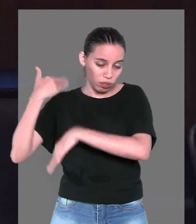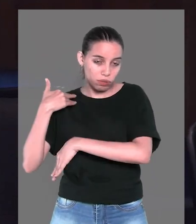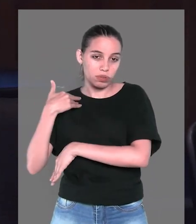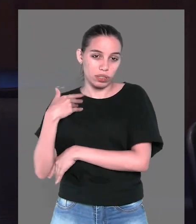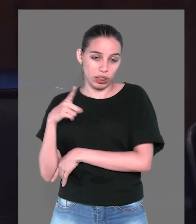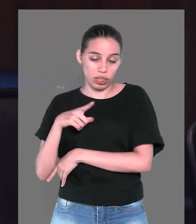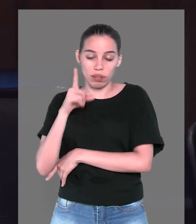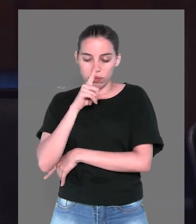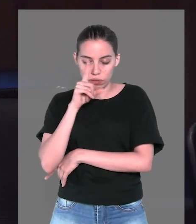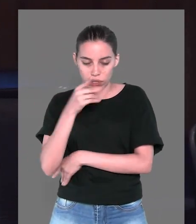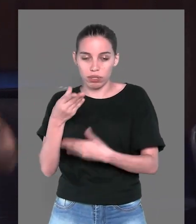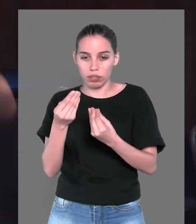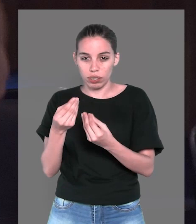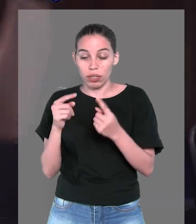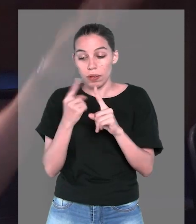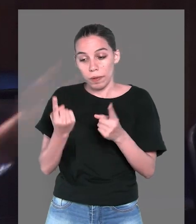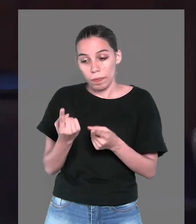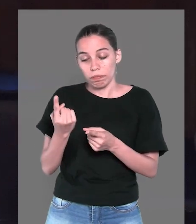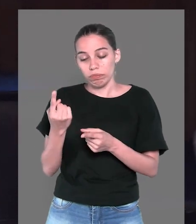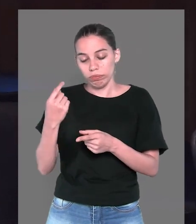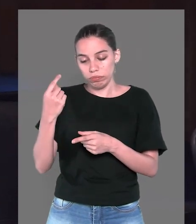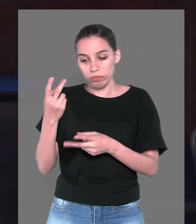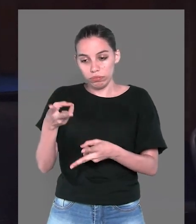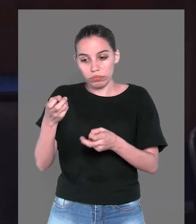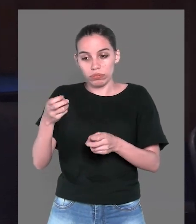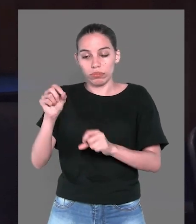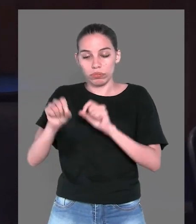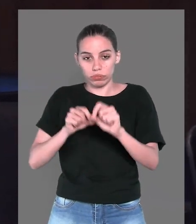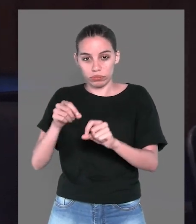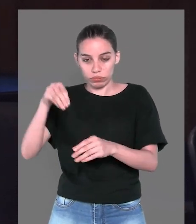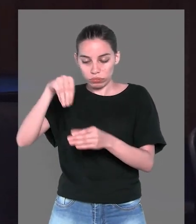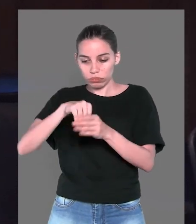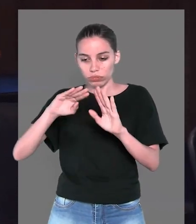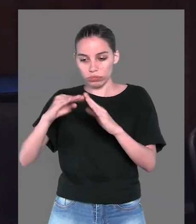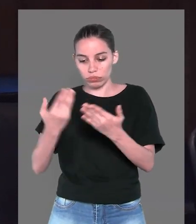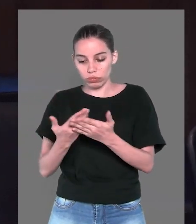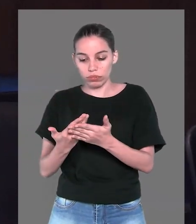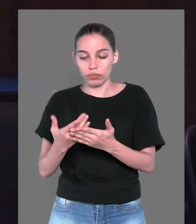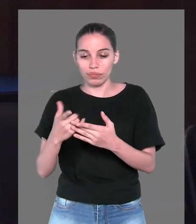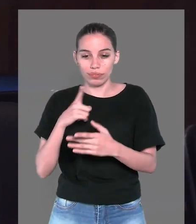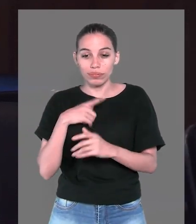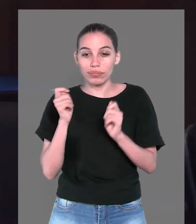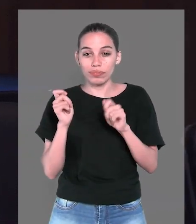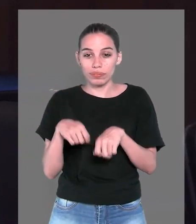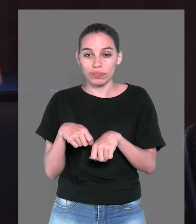de sedimentação do conhecimento que você tão maravilhosamente bem coloca, ou se isso não tem nada a